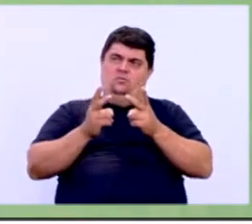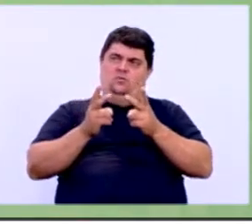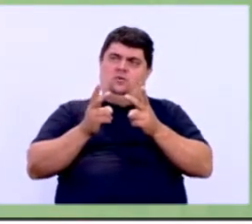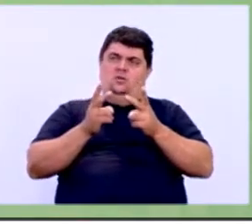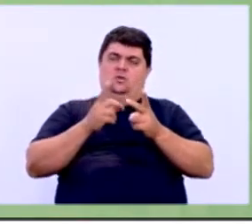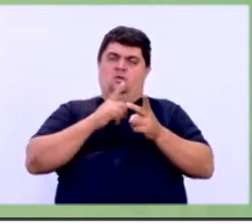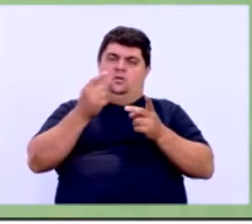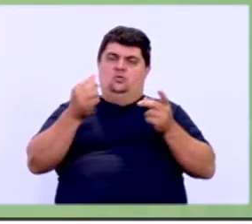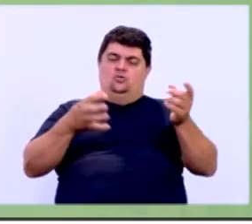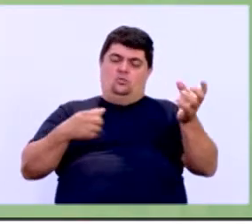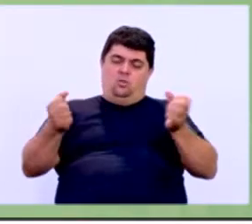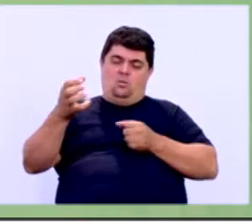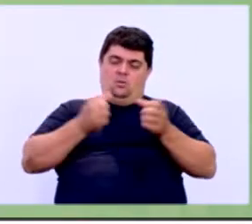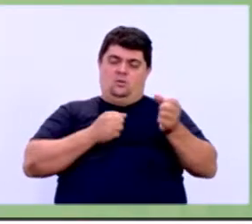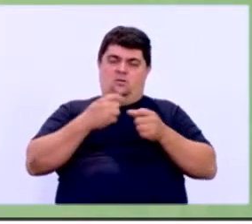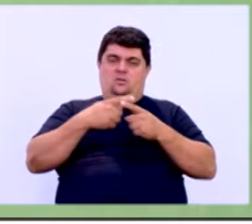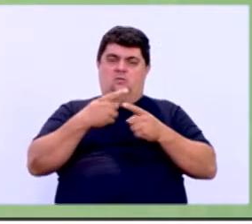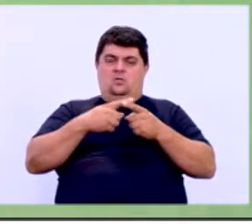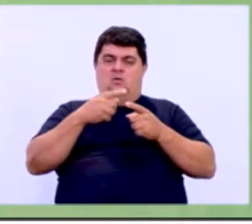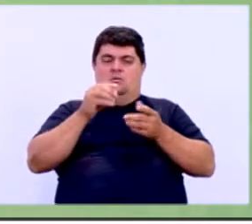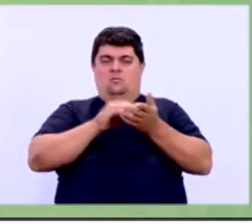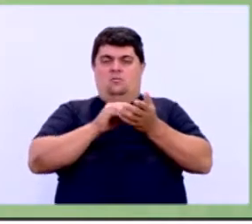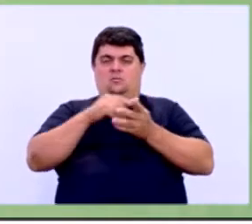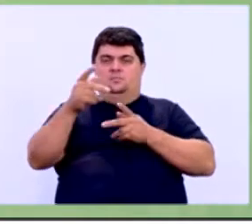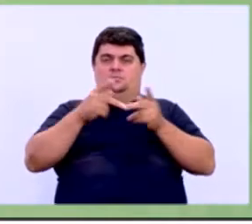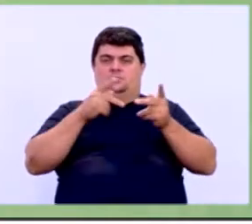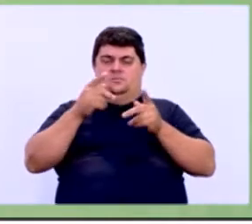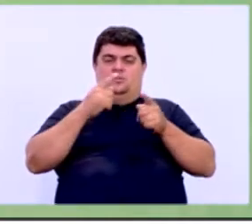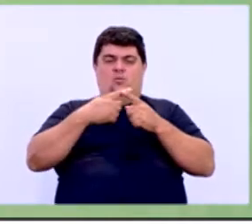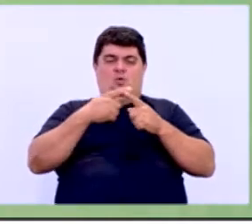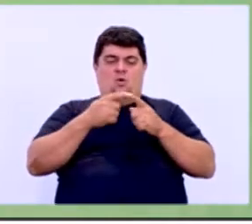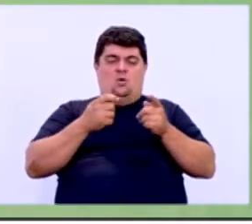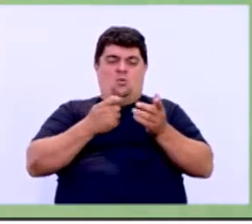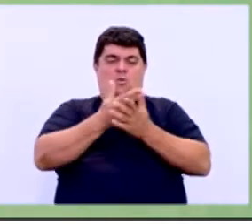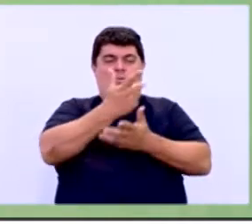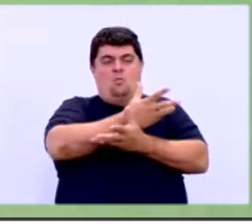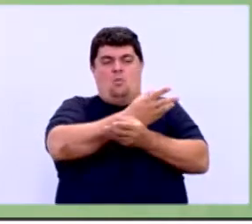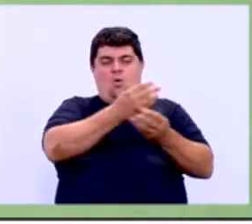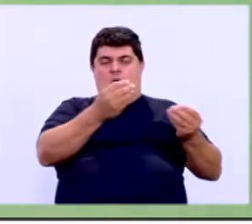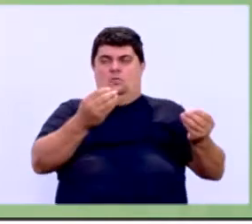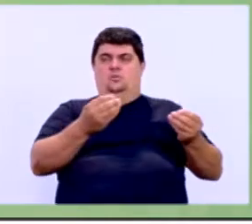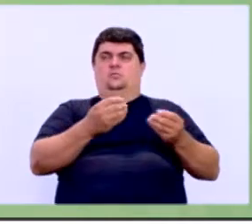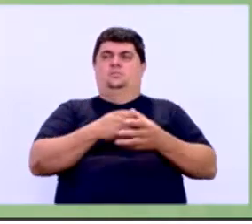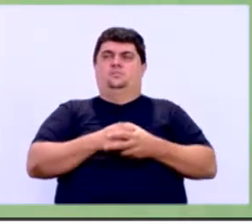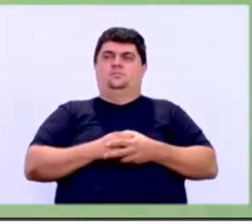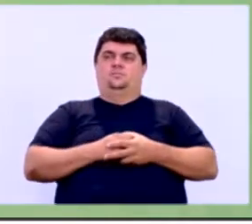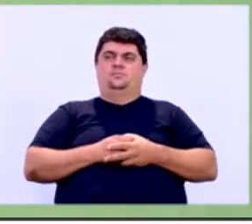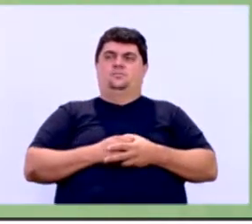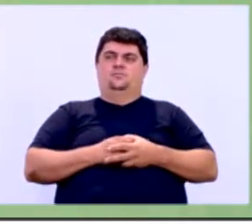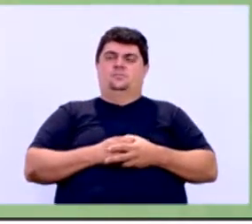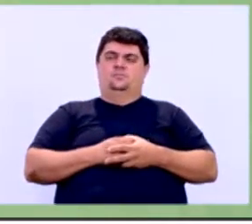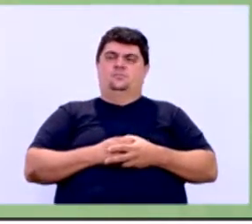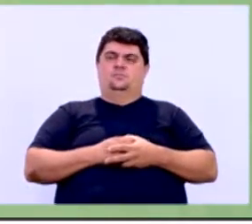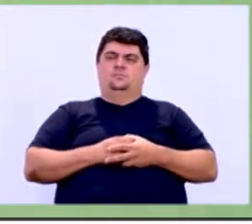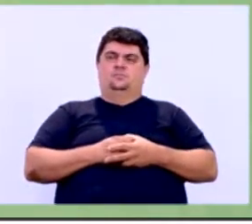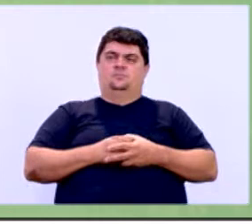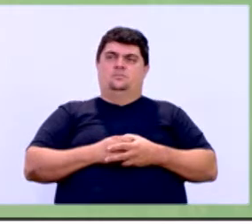mostra um descontrole, uma falta de planejamento na compra de insumos, por exemplo, na compra de matéria-prima.